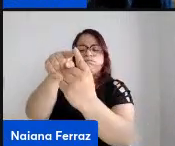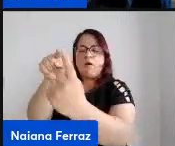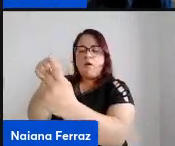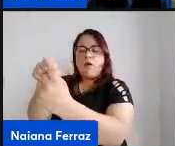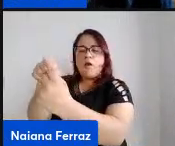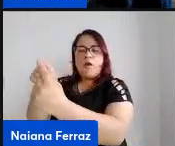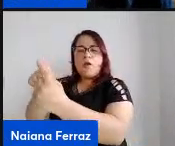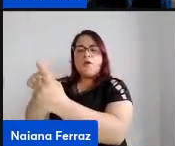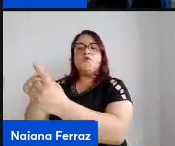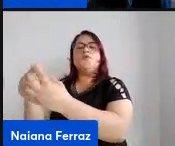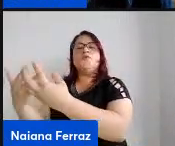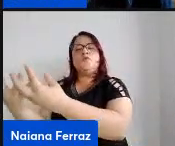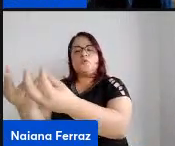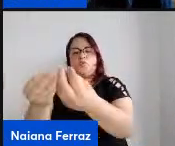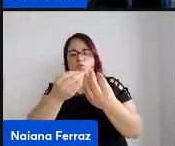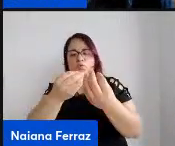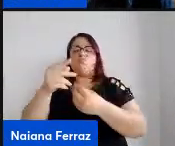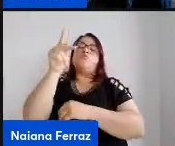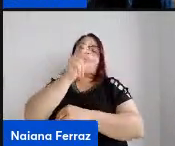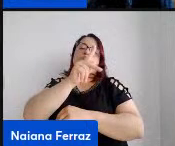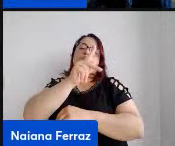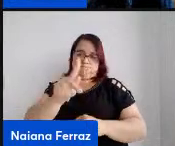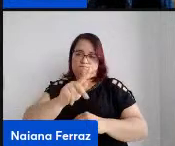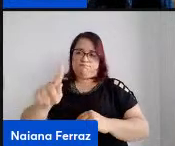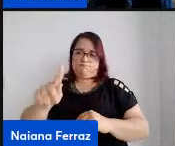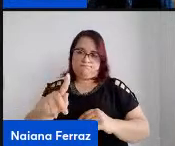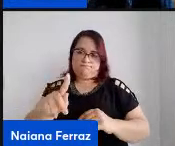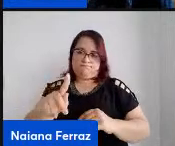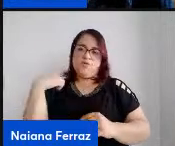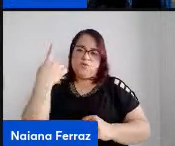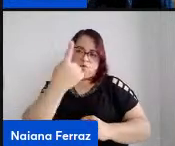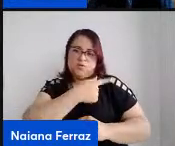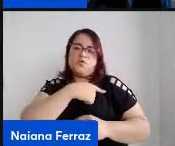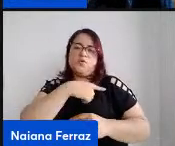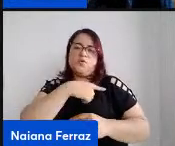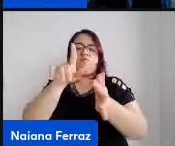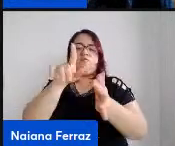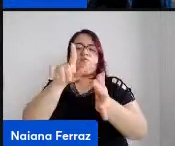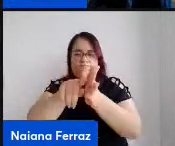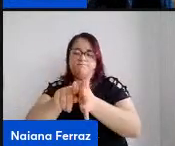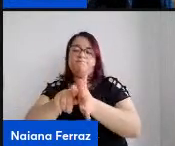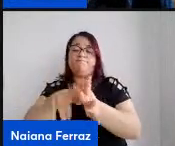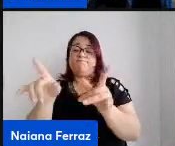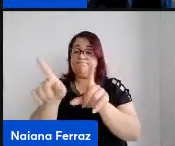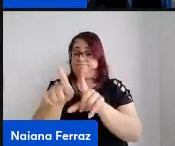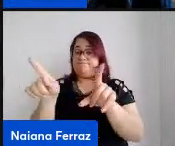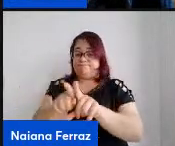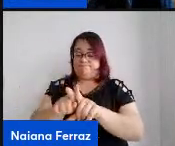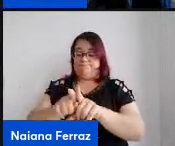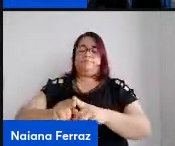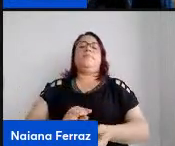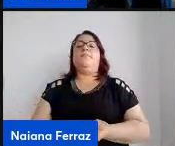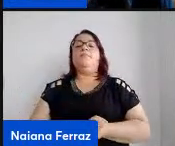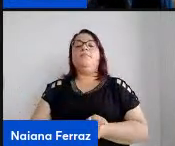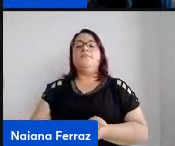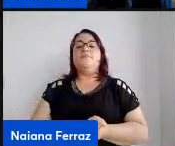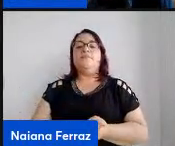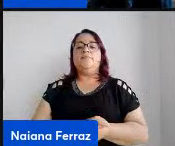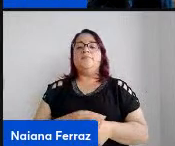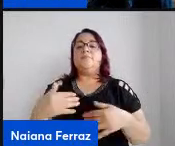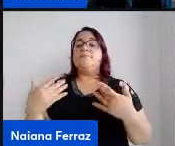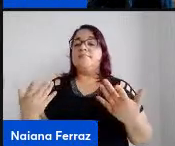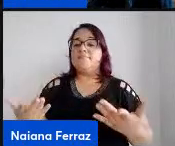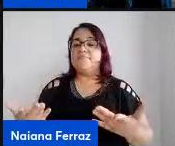nossos professores e dos nossos pesquisadores. Então, para ficar nos meus